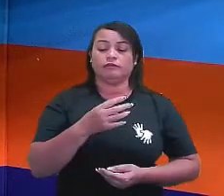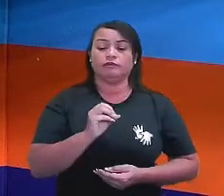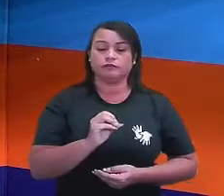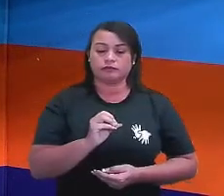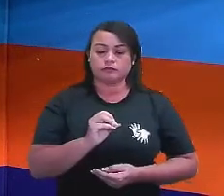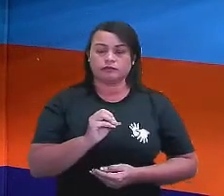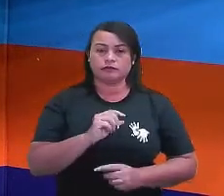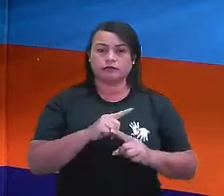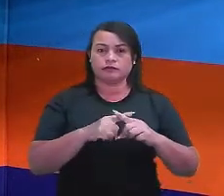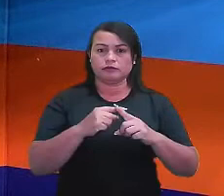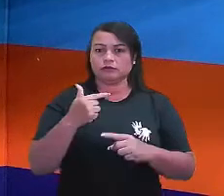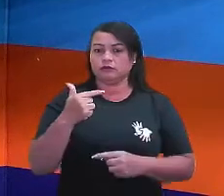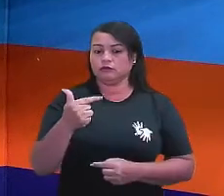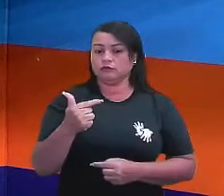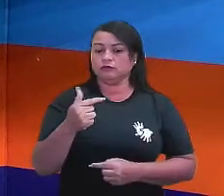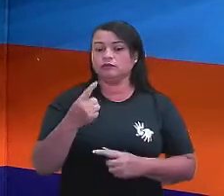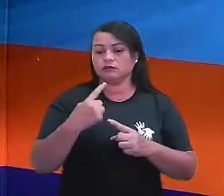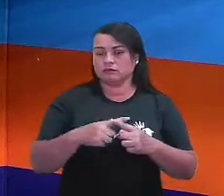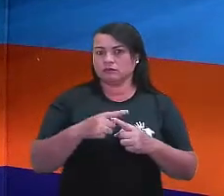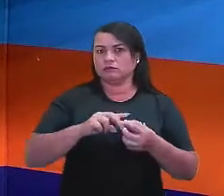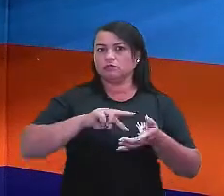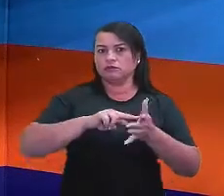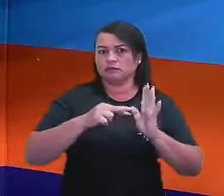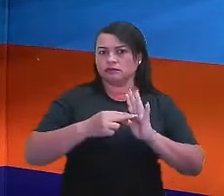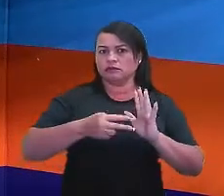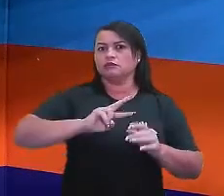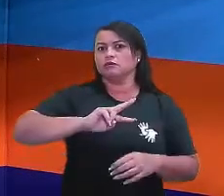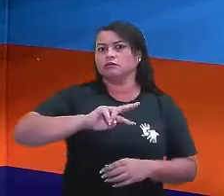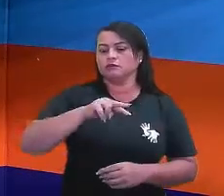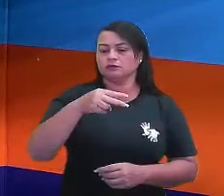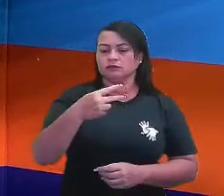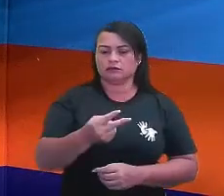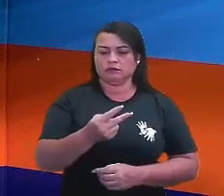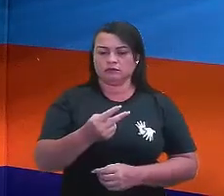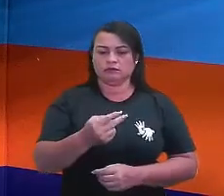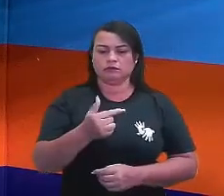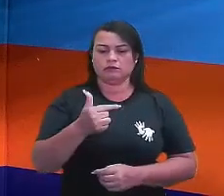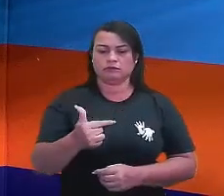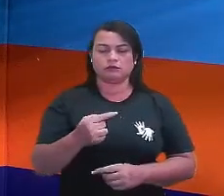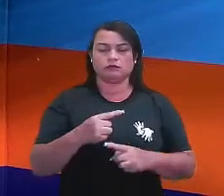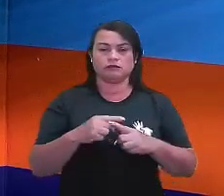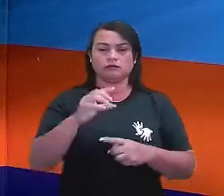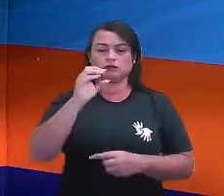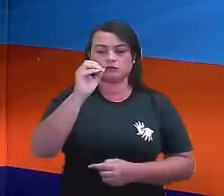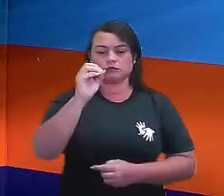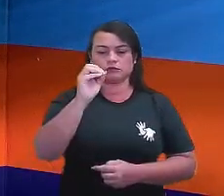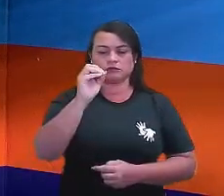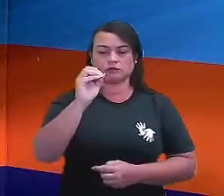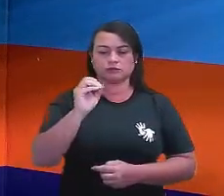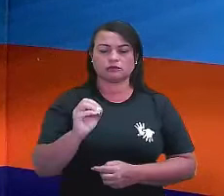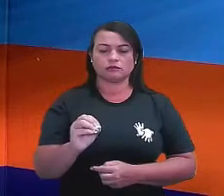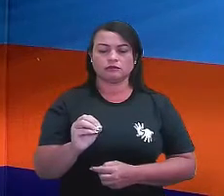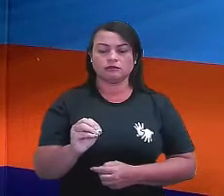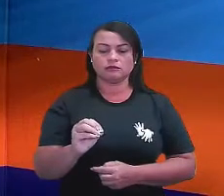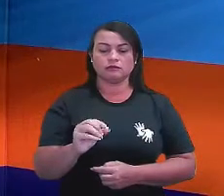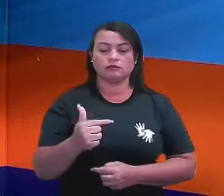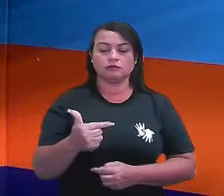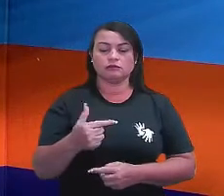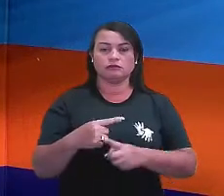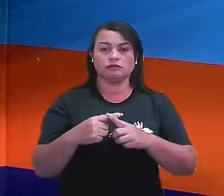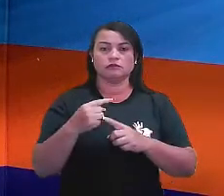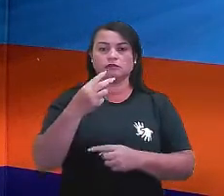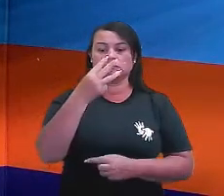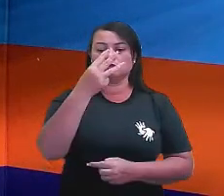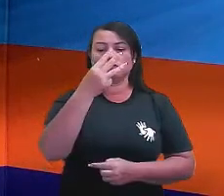230 vezes 2, porque é o dobro, né? E aí, a gente começa, ó. 2 vezes 0 vai dar 0. 2